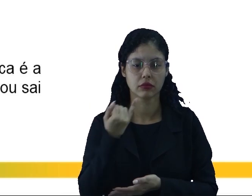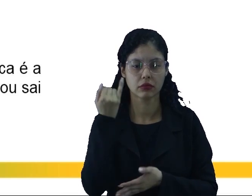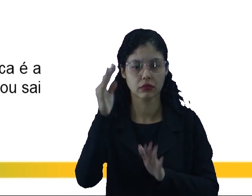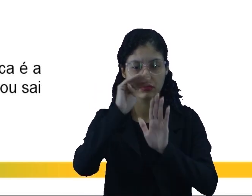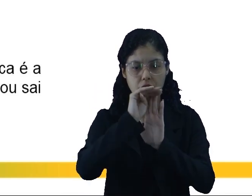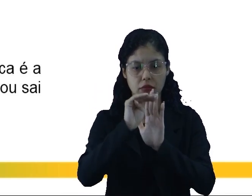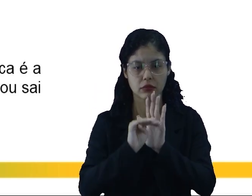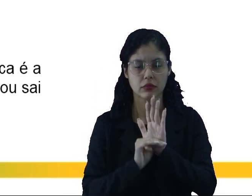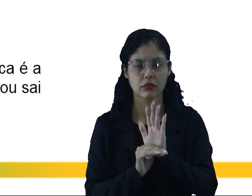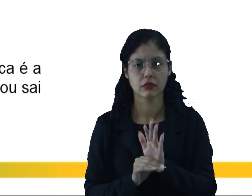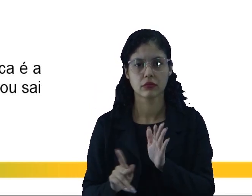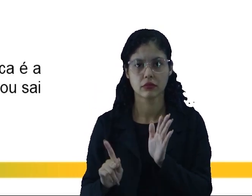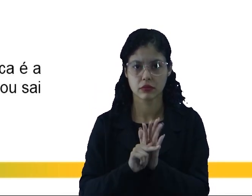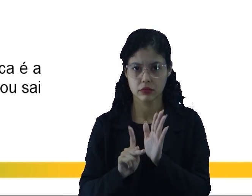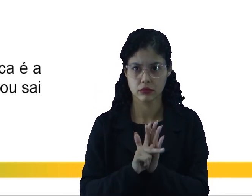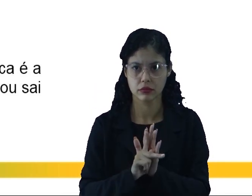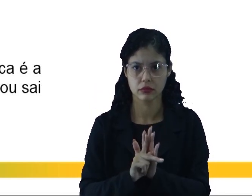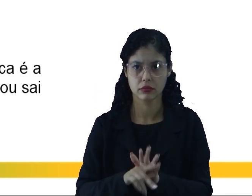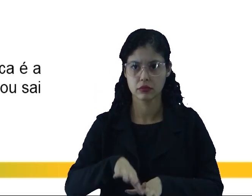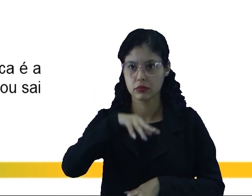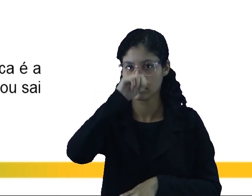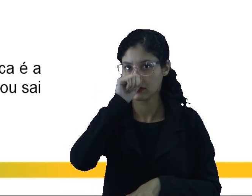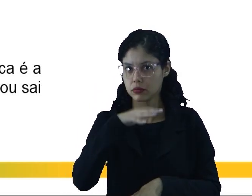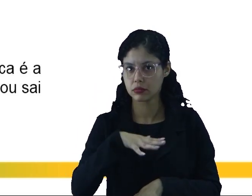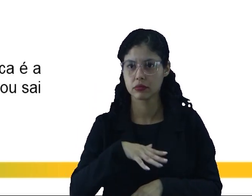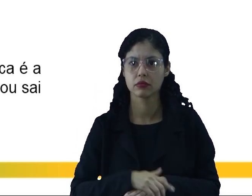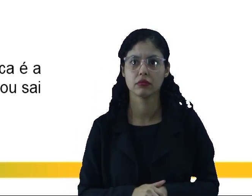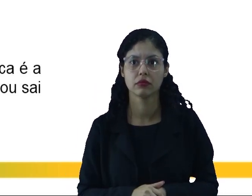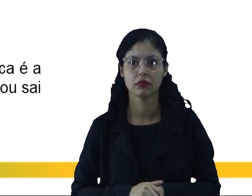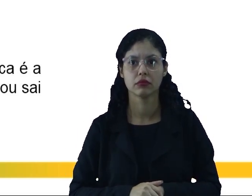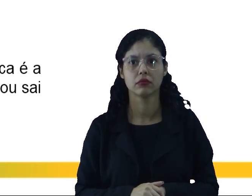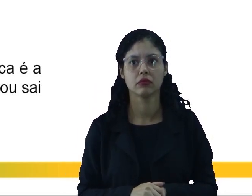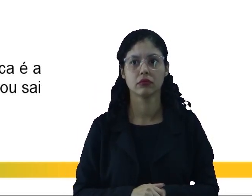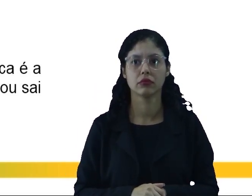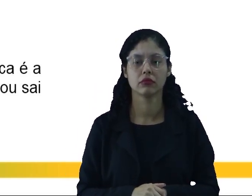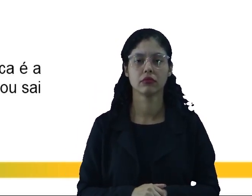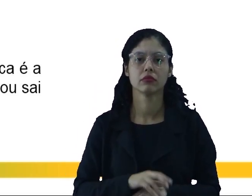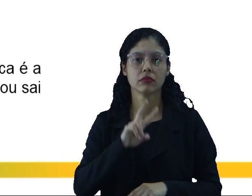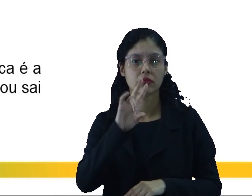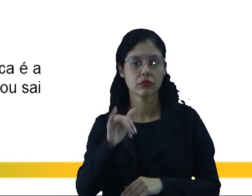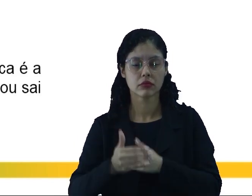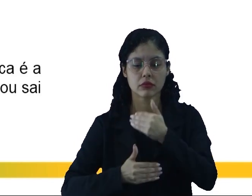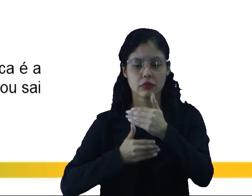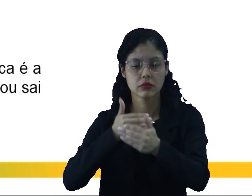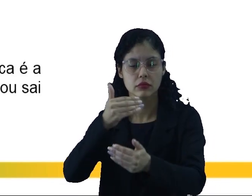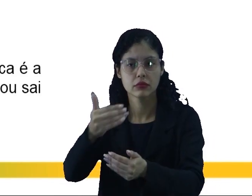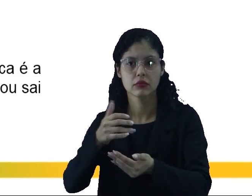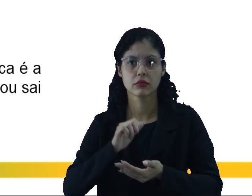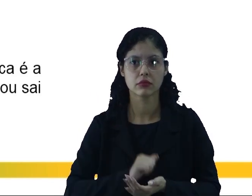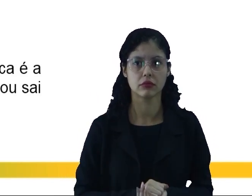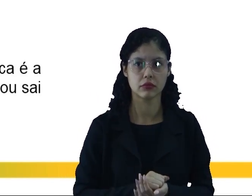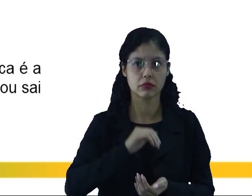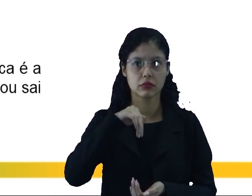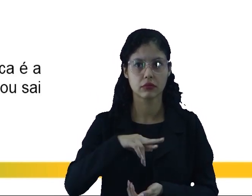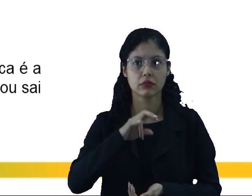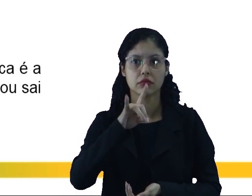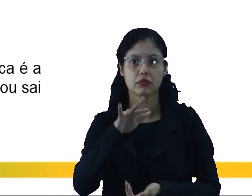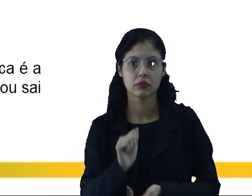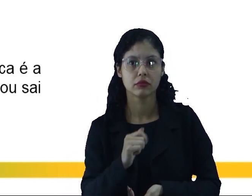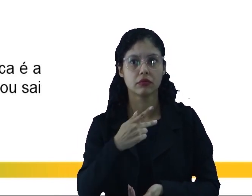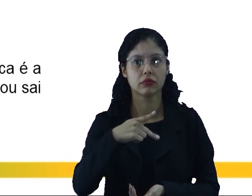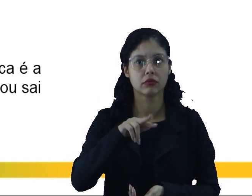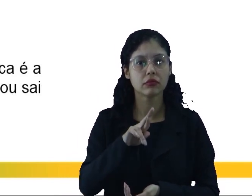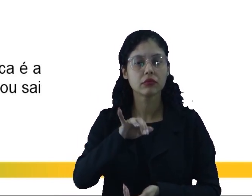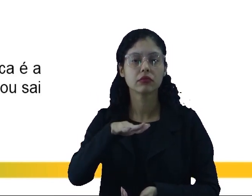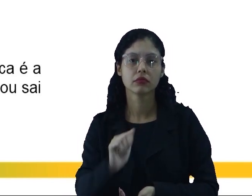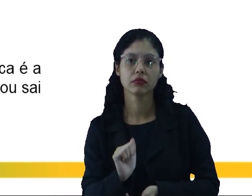importância da mitocôndria e seu papel na respiração celular, dos processos que vão acontecer da membrana plasmática